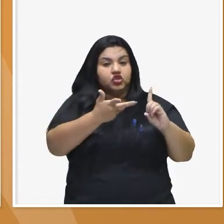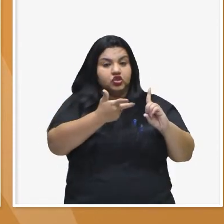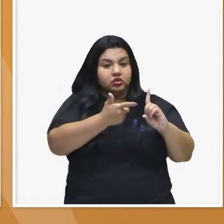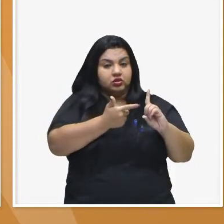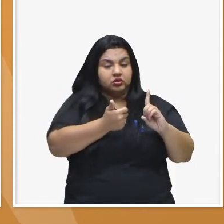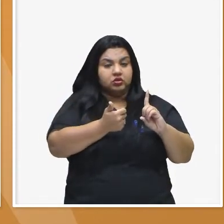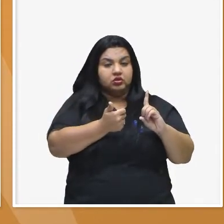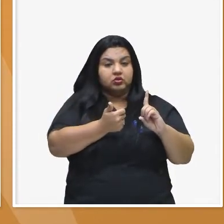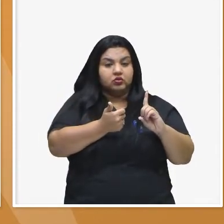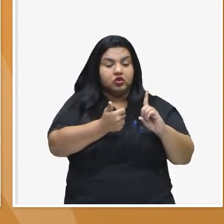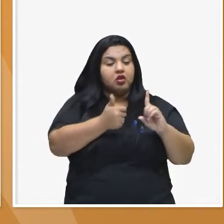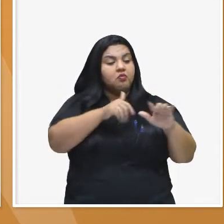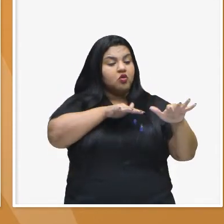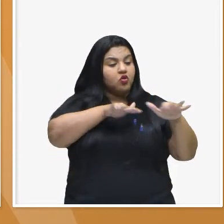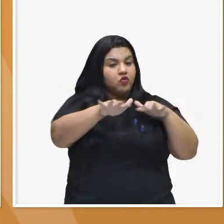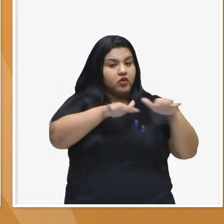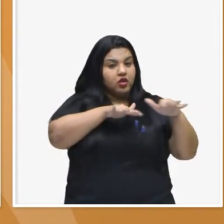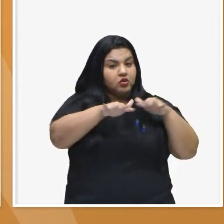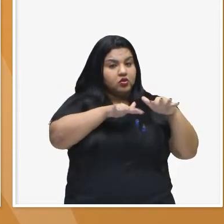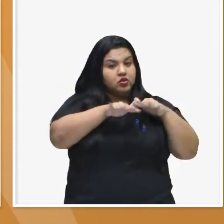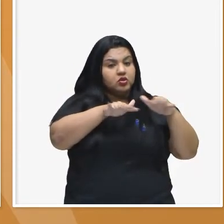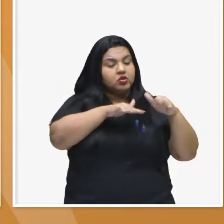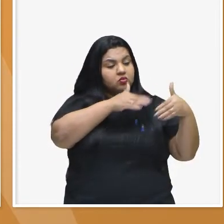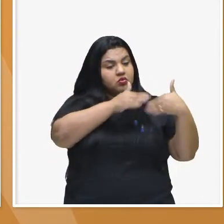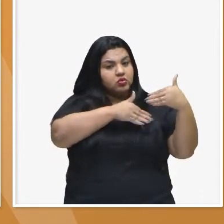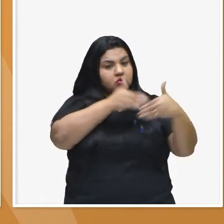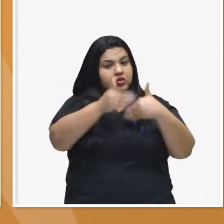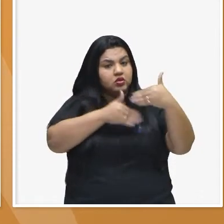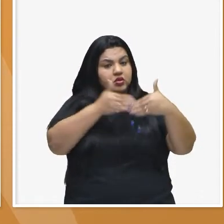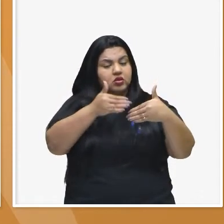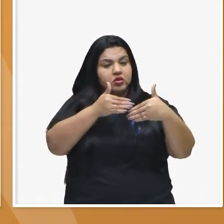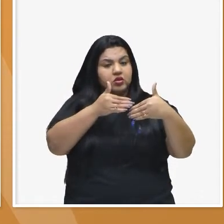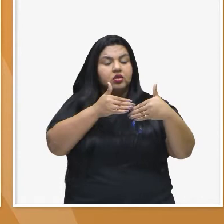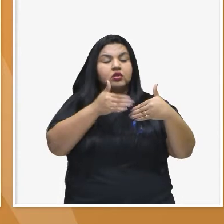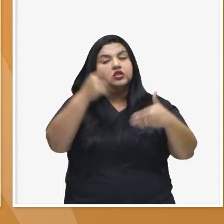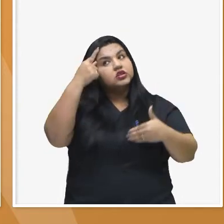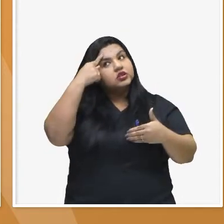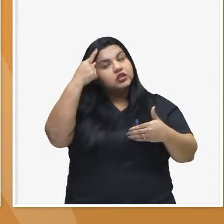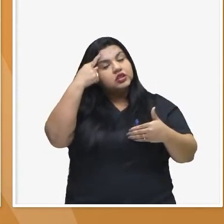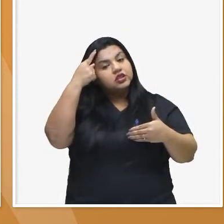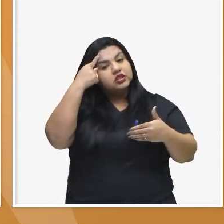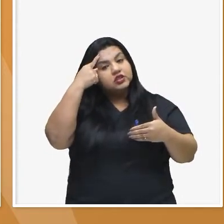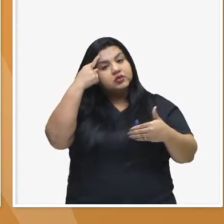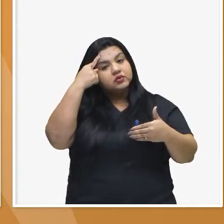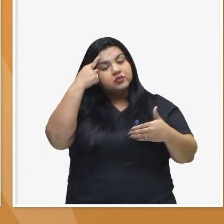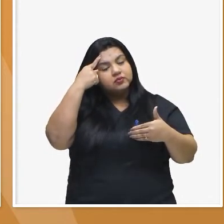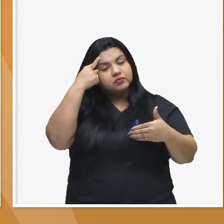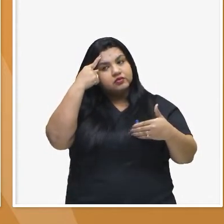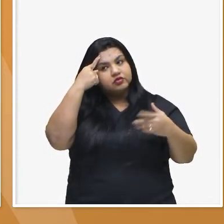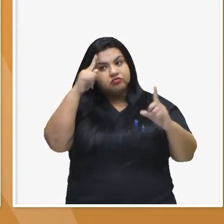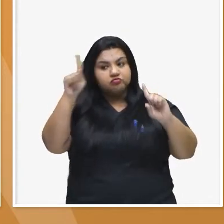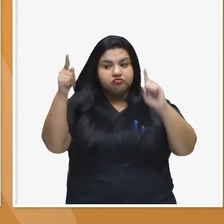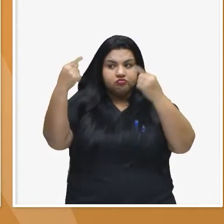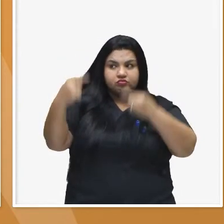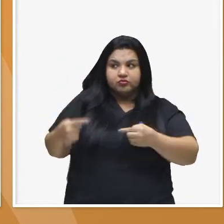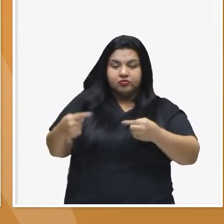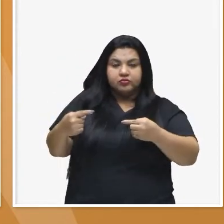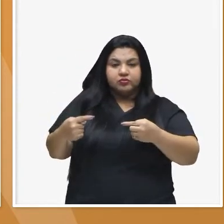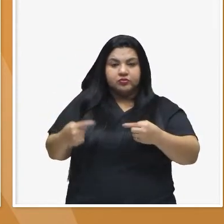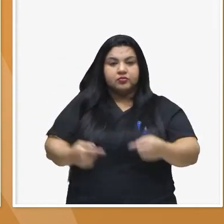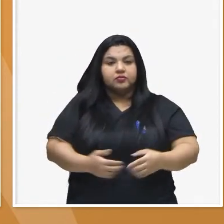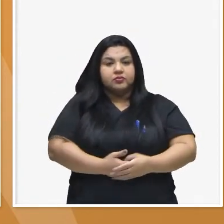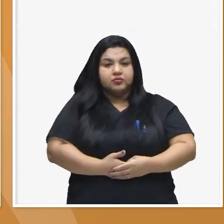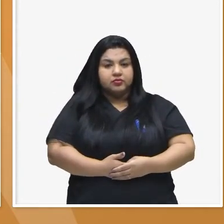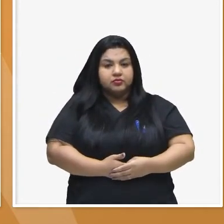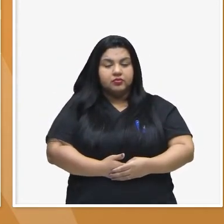é esse movimento, é esse processo de ideias, né? Em contradição. Né? Em contradição.